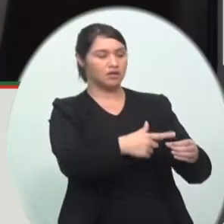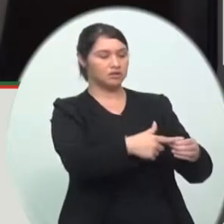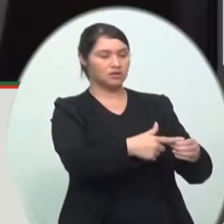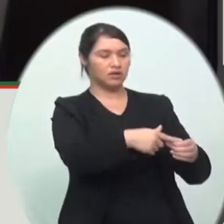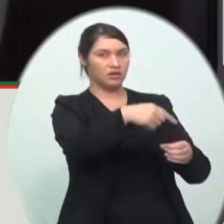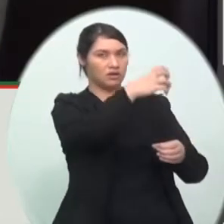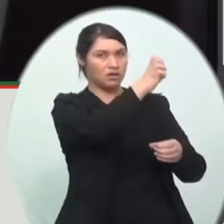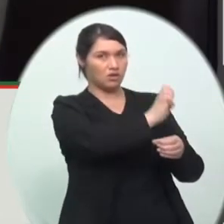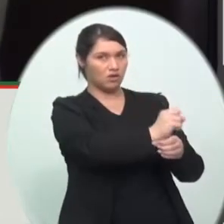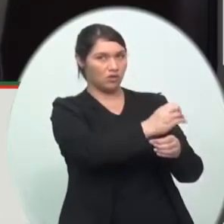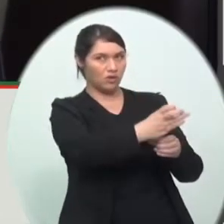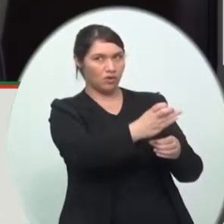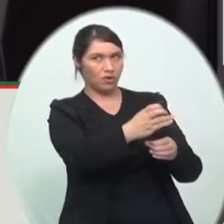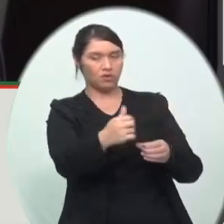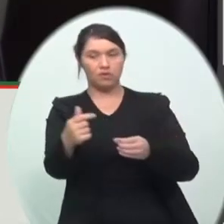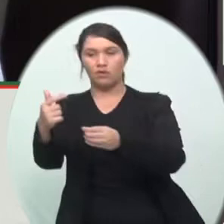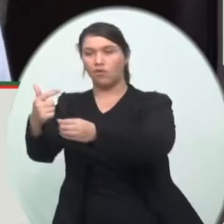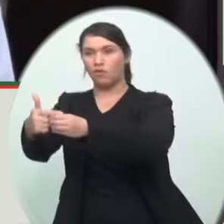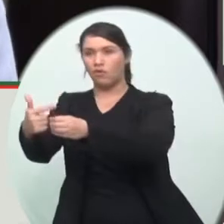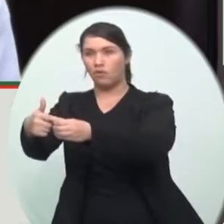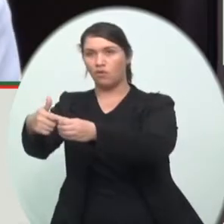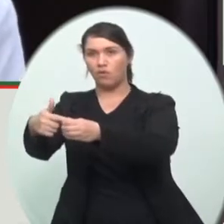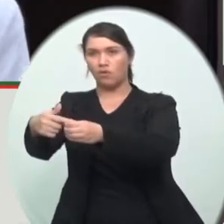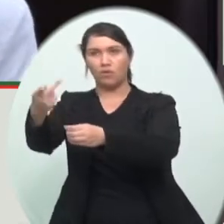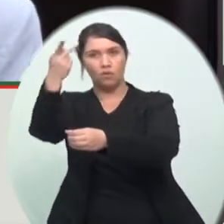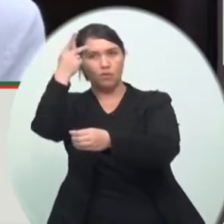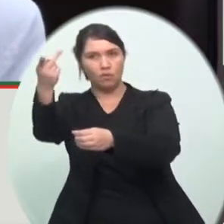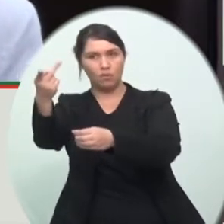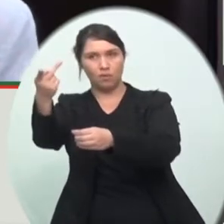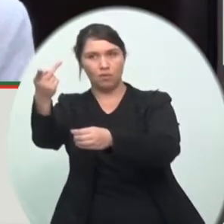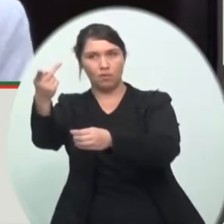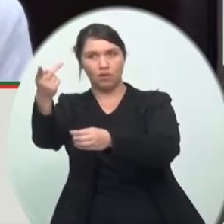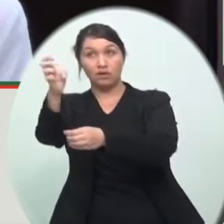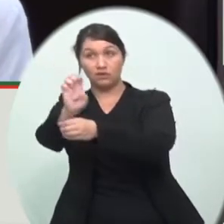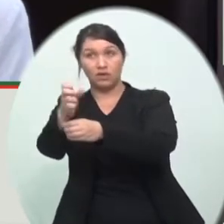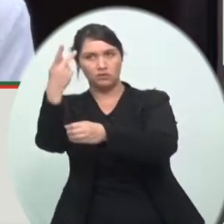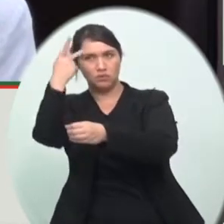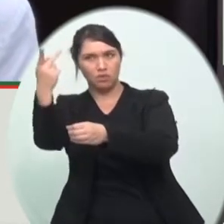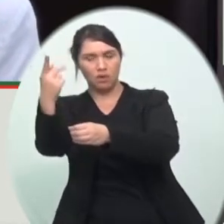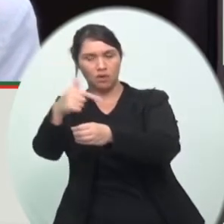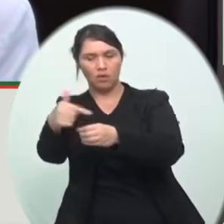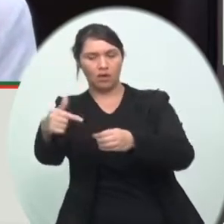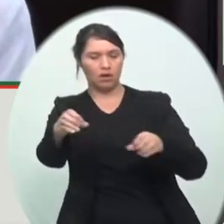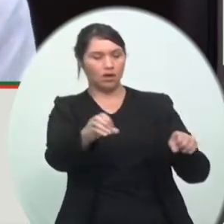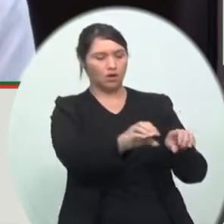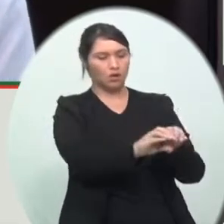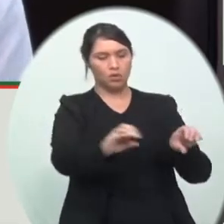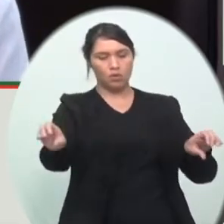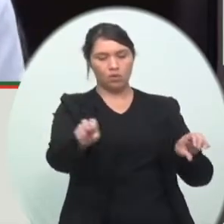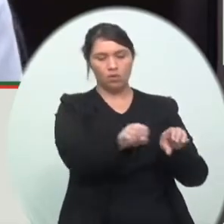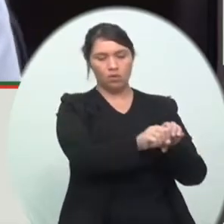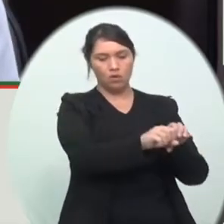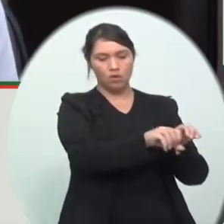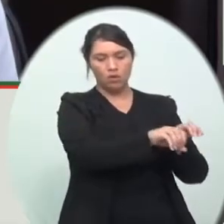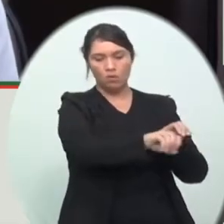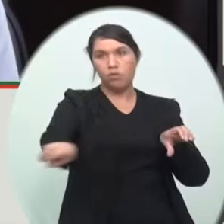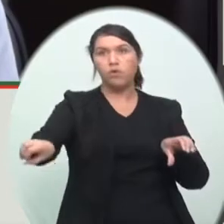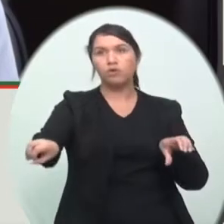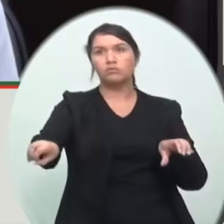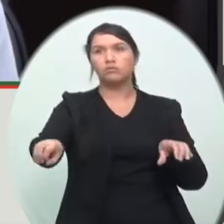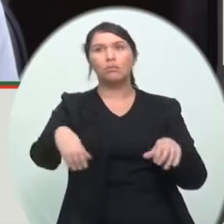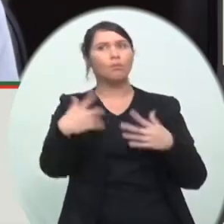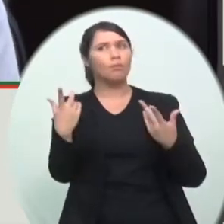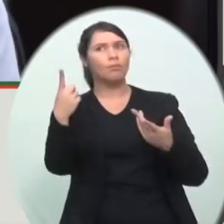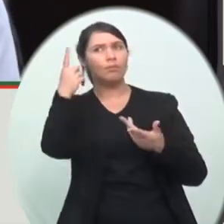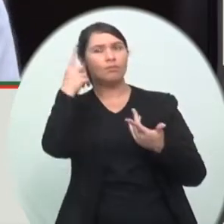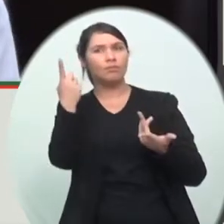tubo e 50 minutos está ali? A tecnologia já existe, já é permitido. Precisa de dinheiro, precisa de investimento, mas temos um